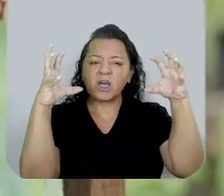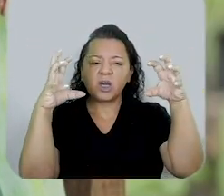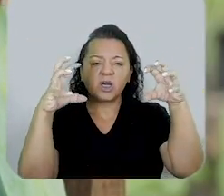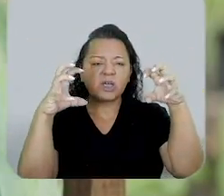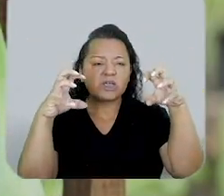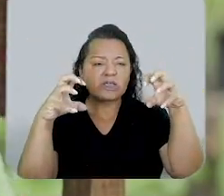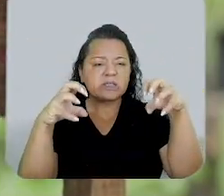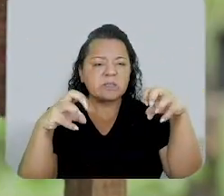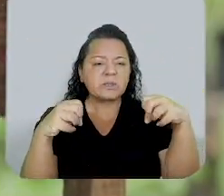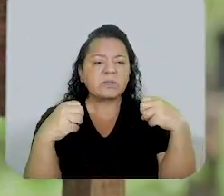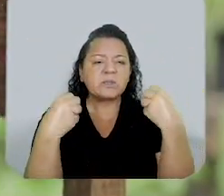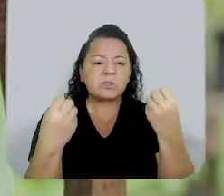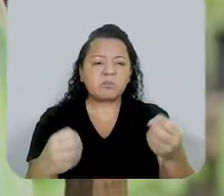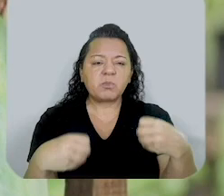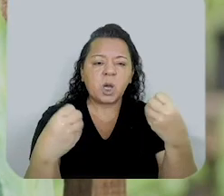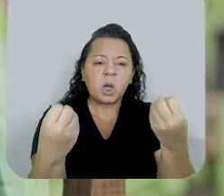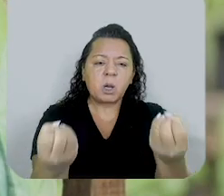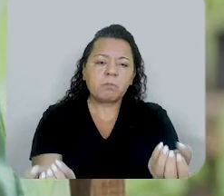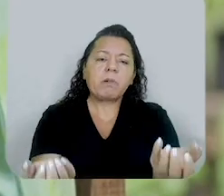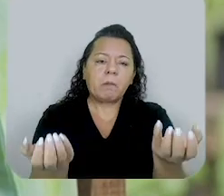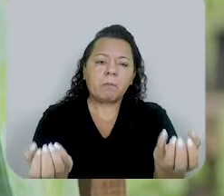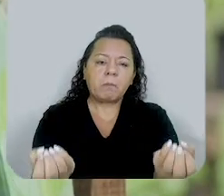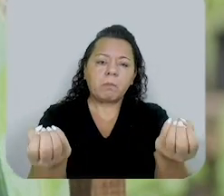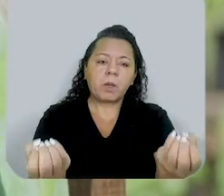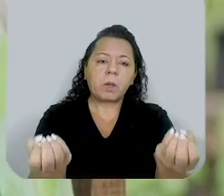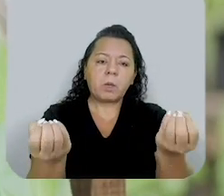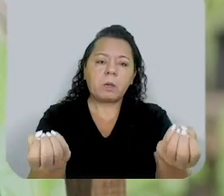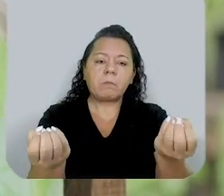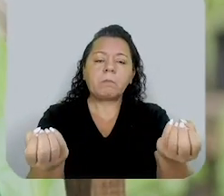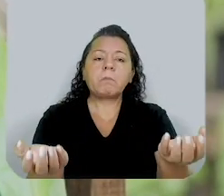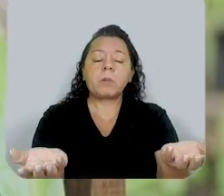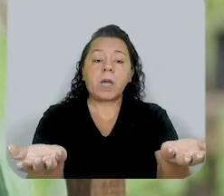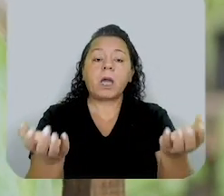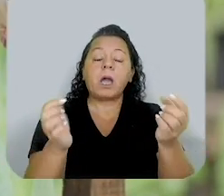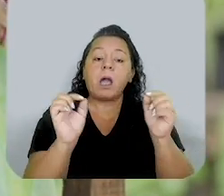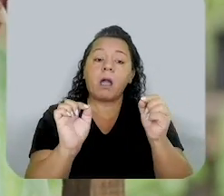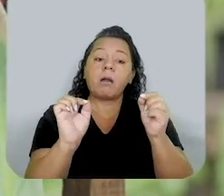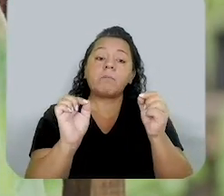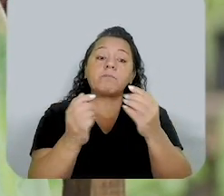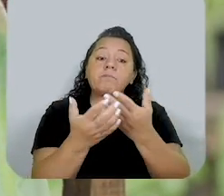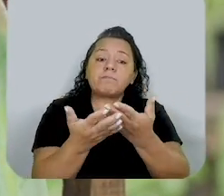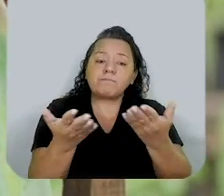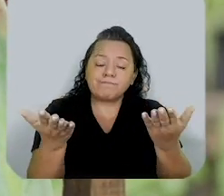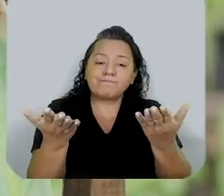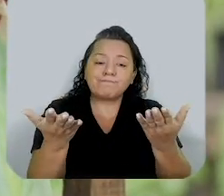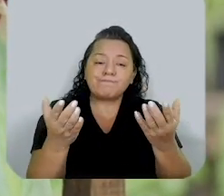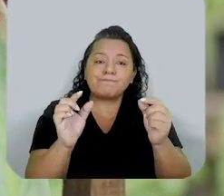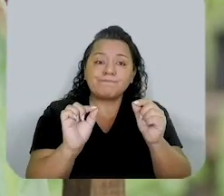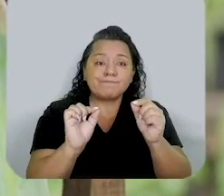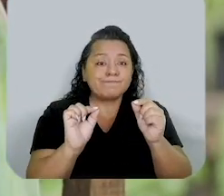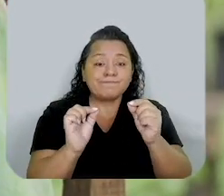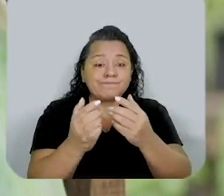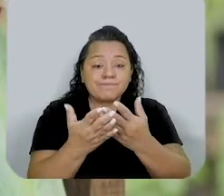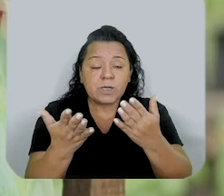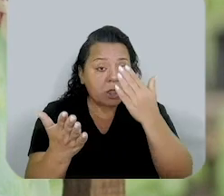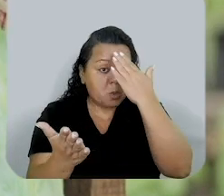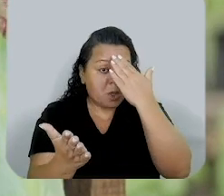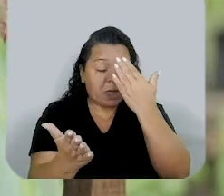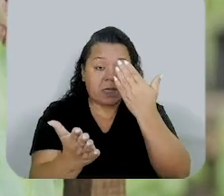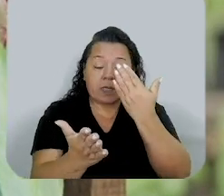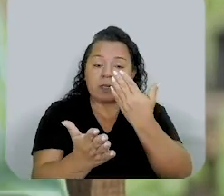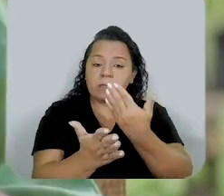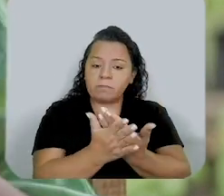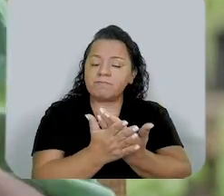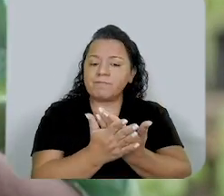que eu cultue seja tão perverso, porque eu não acredito nele dessa forma, que ele seja tão ruim,